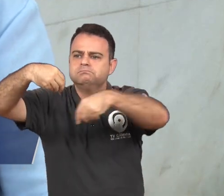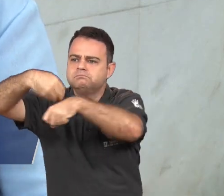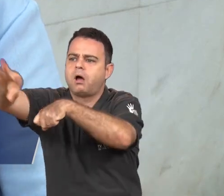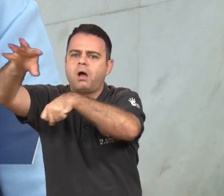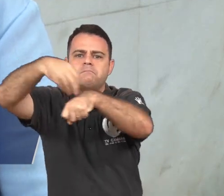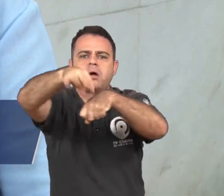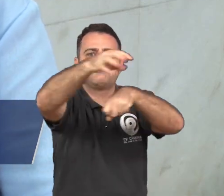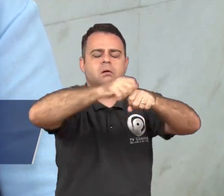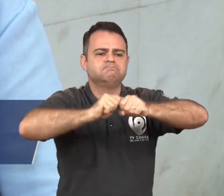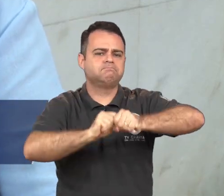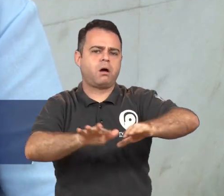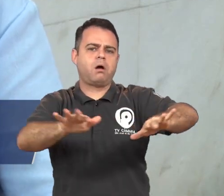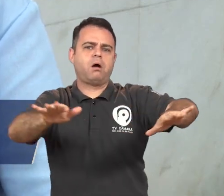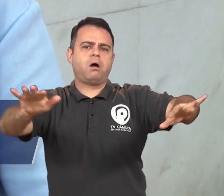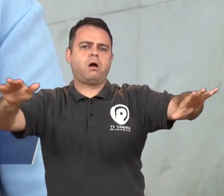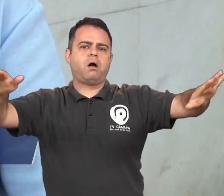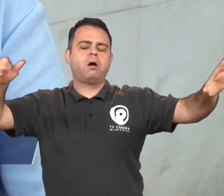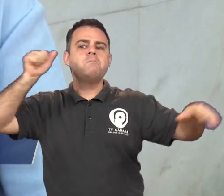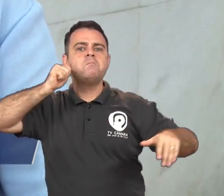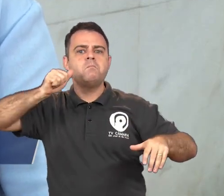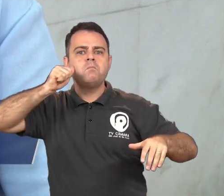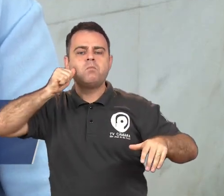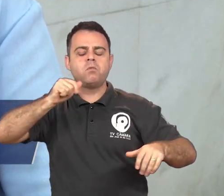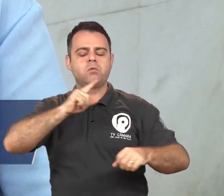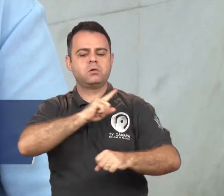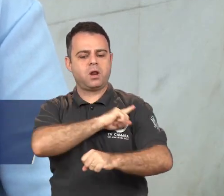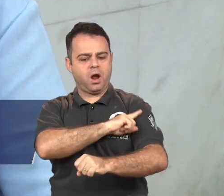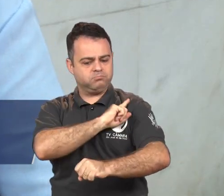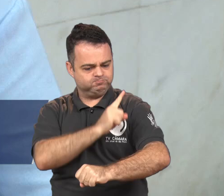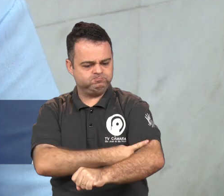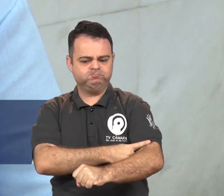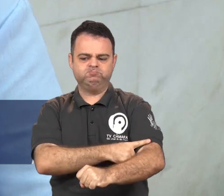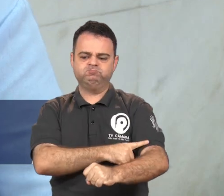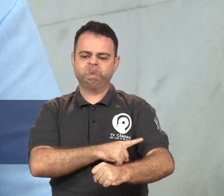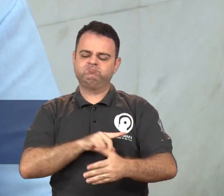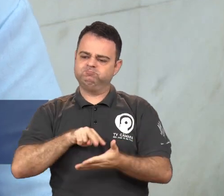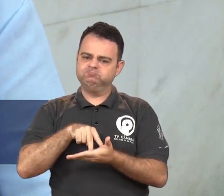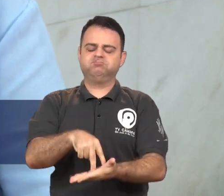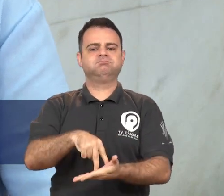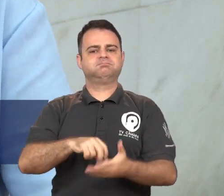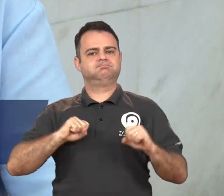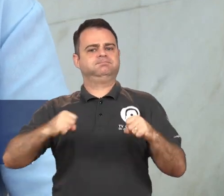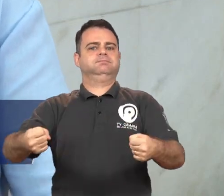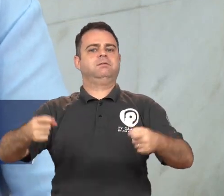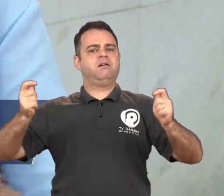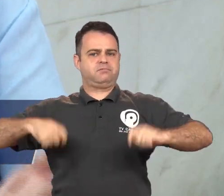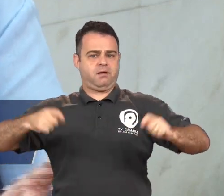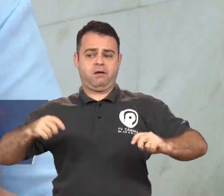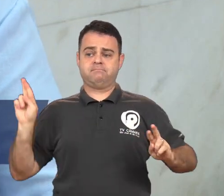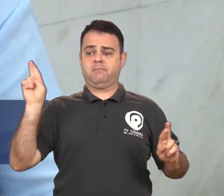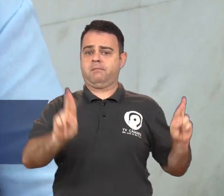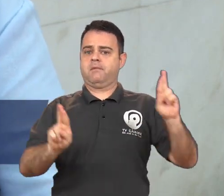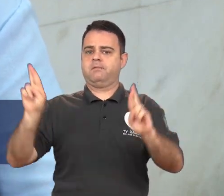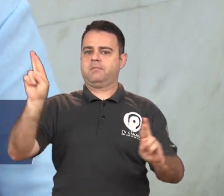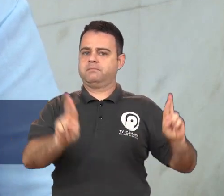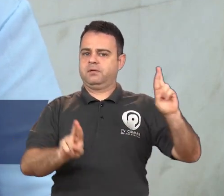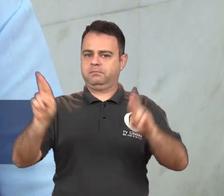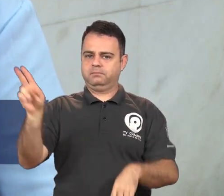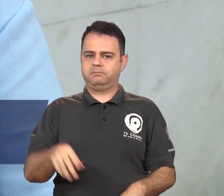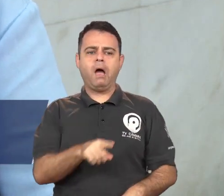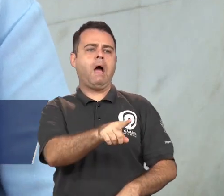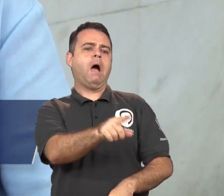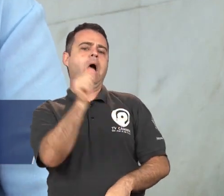que a gente possa fortalecer a luta da mulher e a representatividade, porque não adianta a gente ter mulheres como